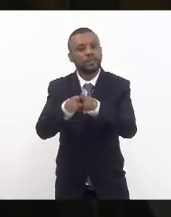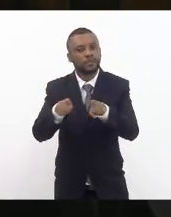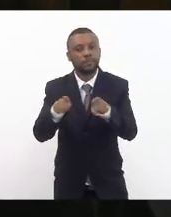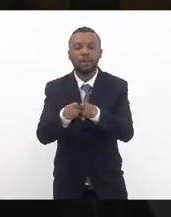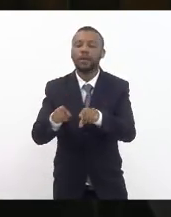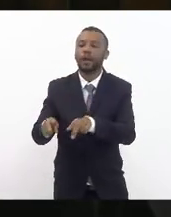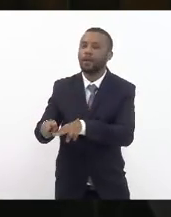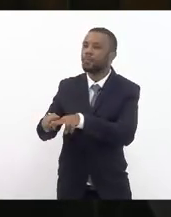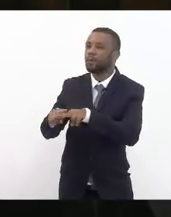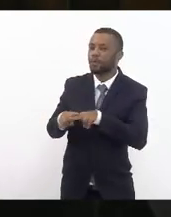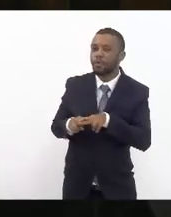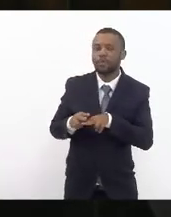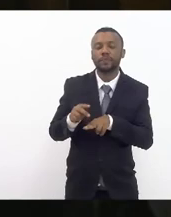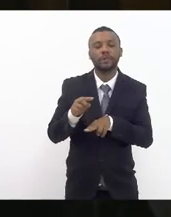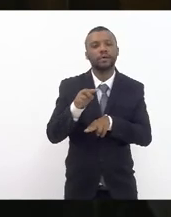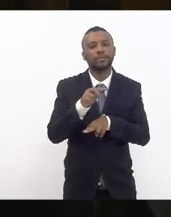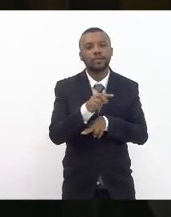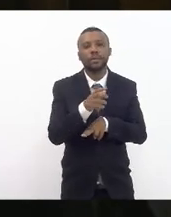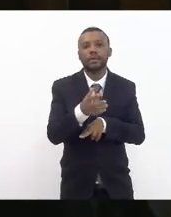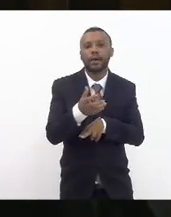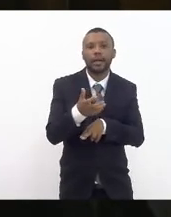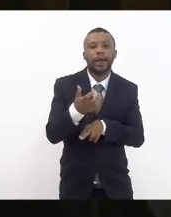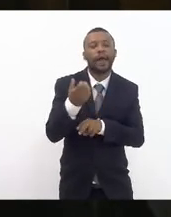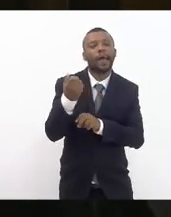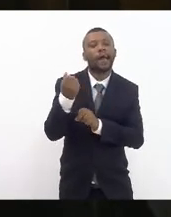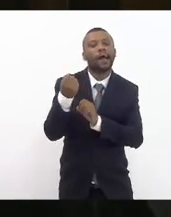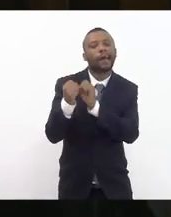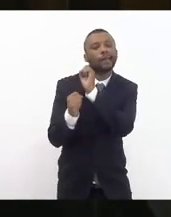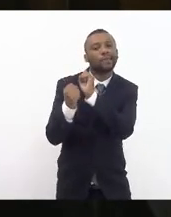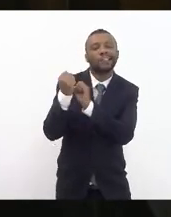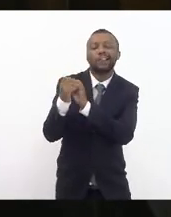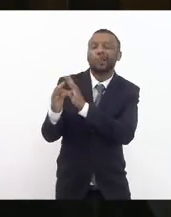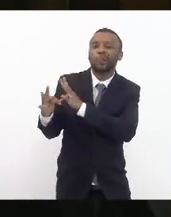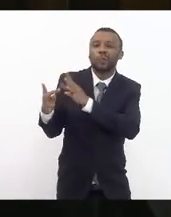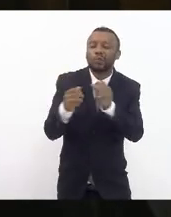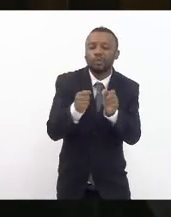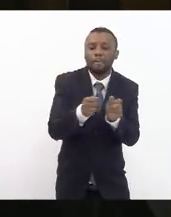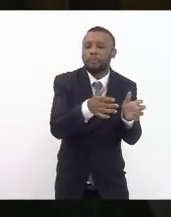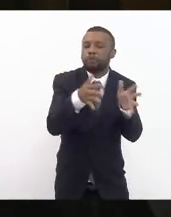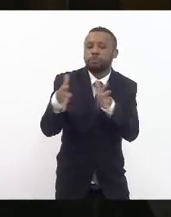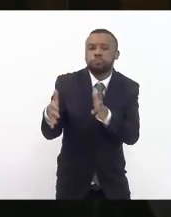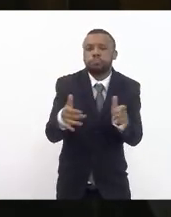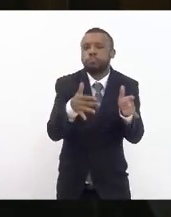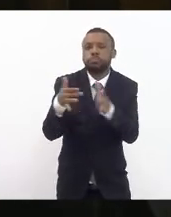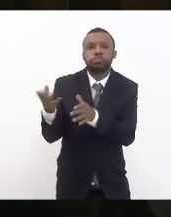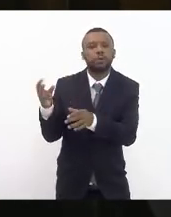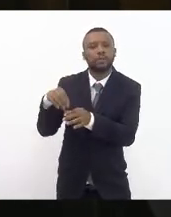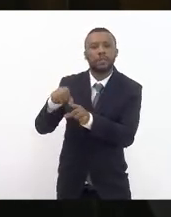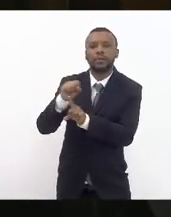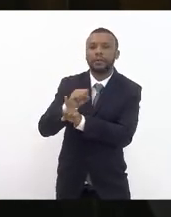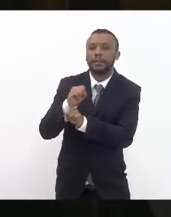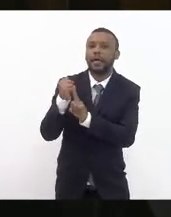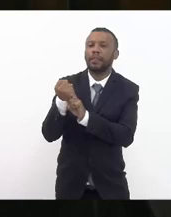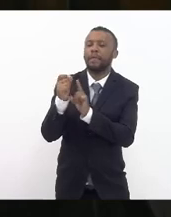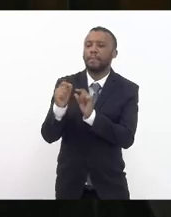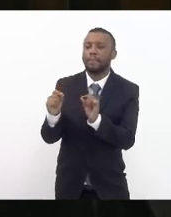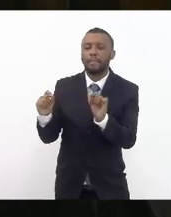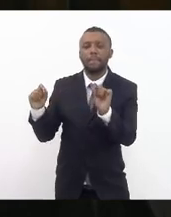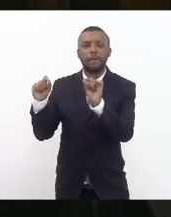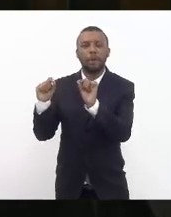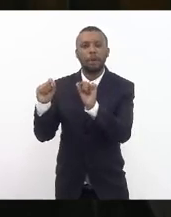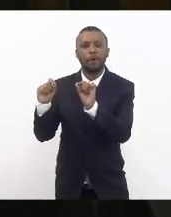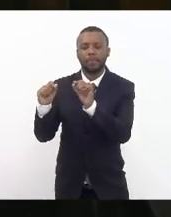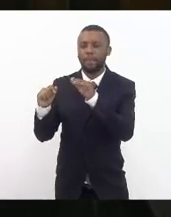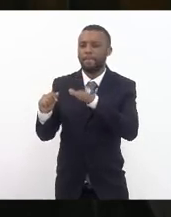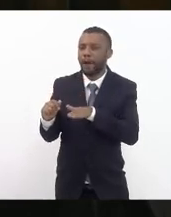deriva de querer se industrializar tudo nessa sociedade que cada vez